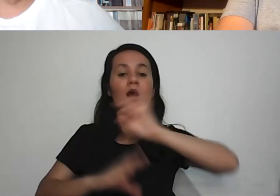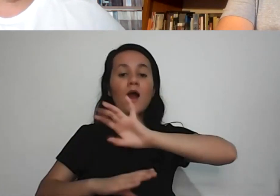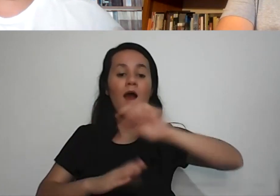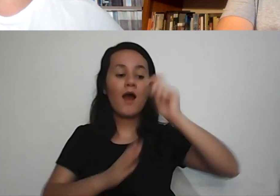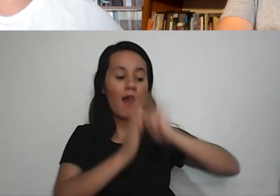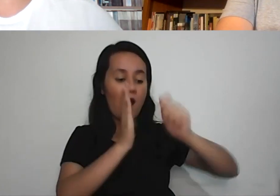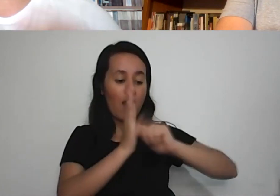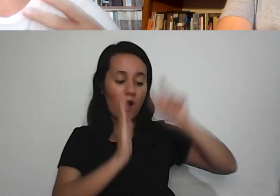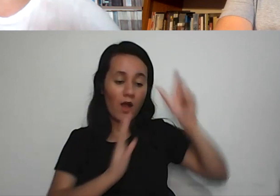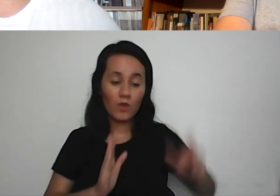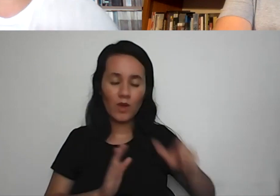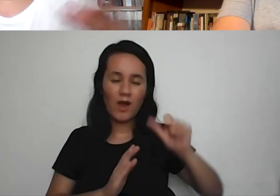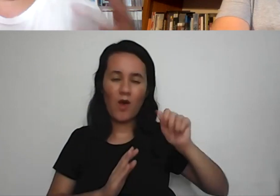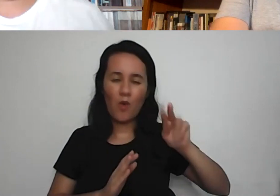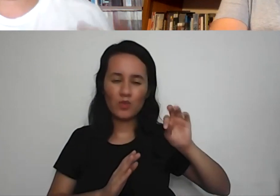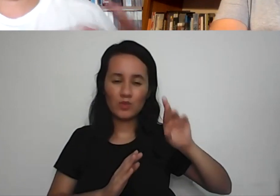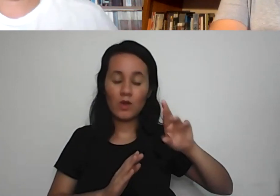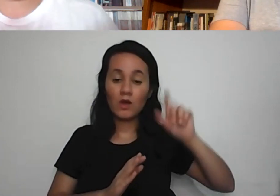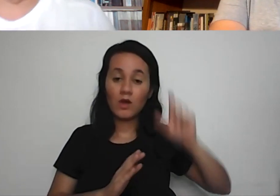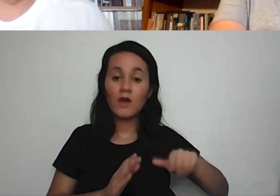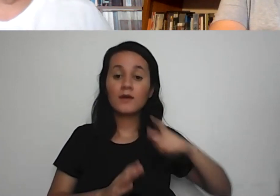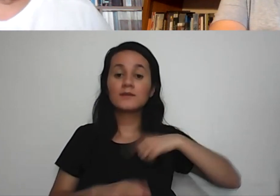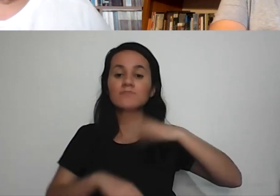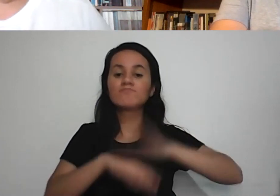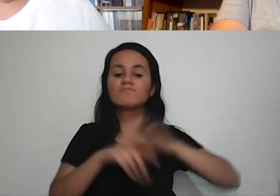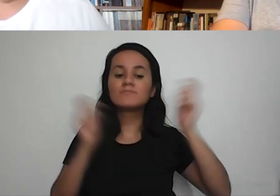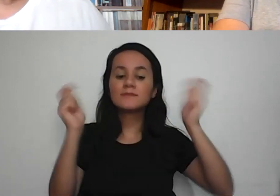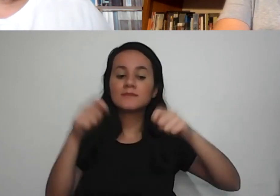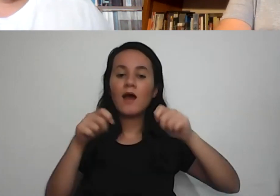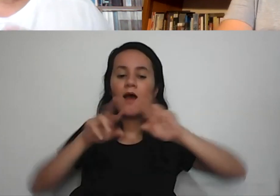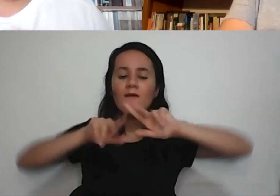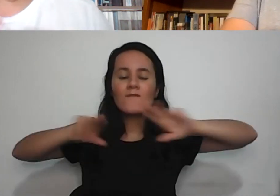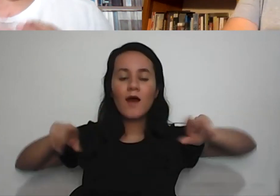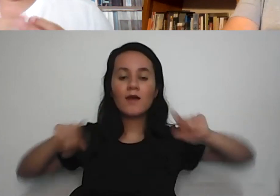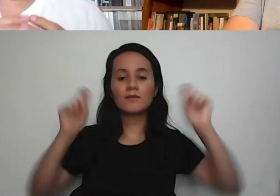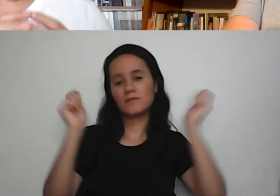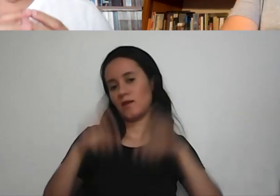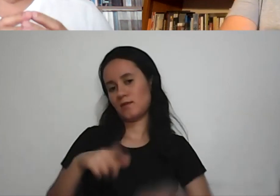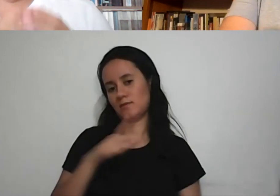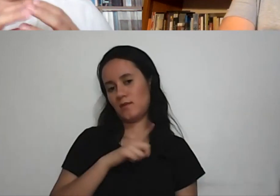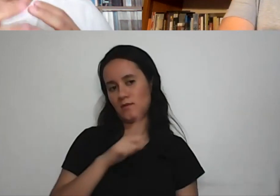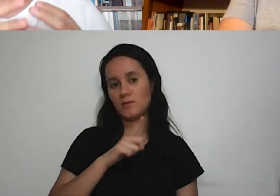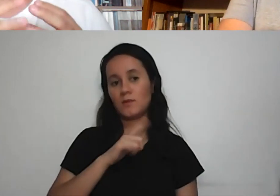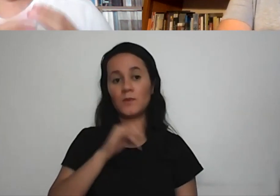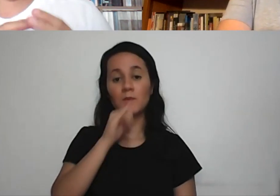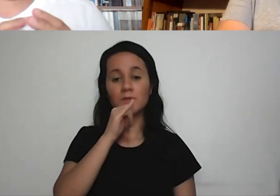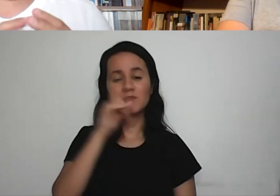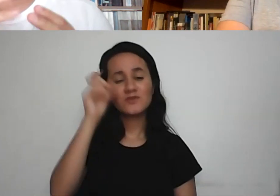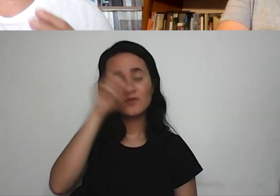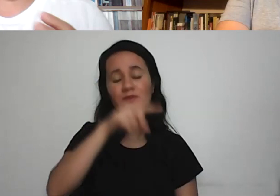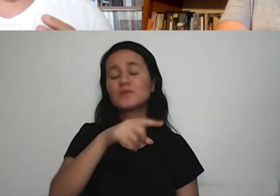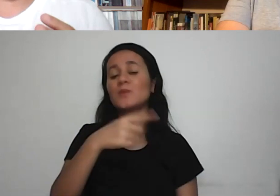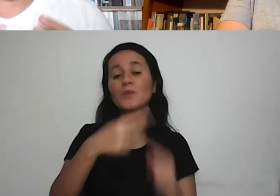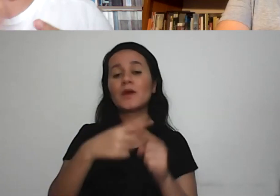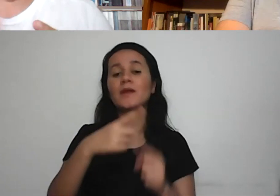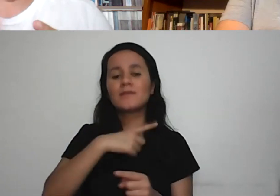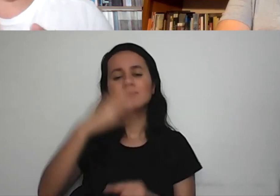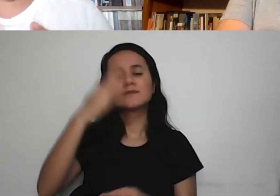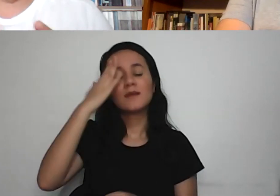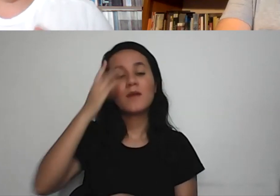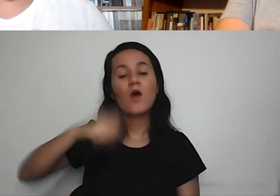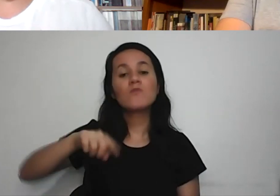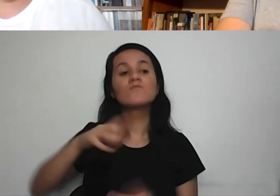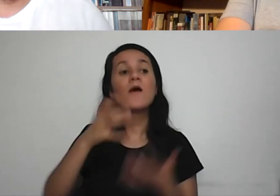né, a gente vai encontrar possibilidades de diálogo diferentes. É muito difícil, por exemplo, por isso que eu falei que tem uma aposta nesse ato